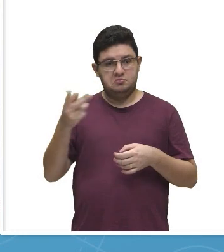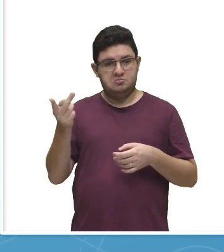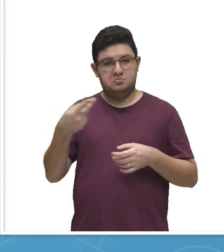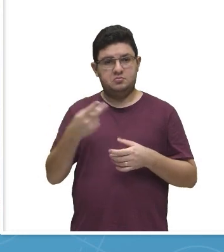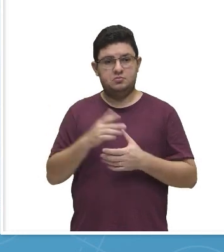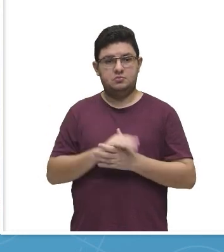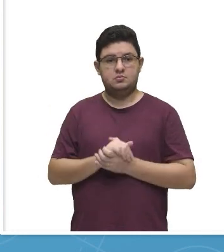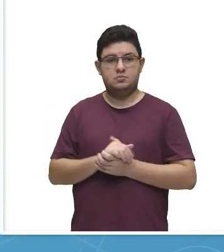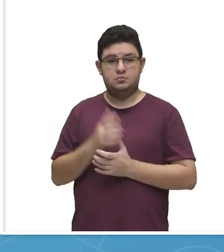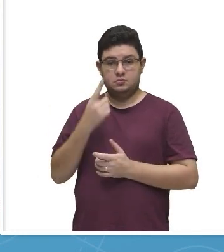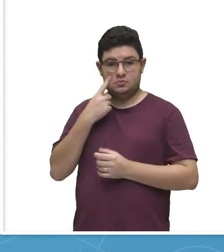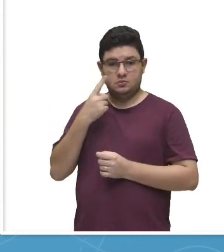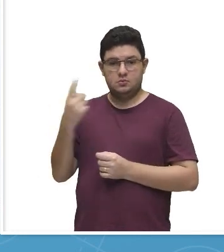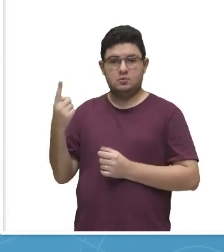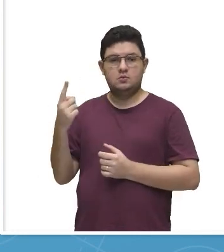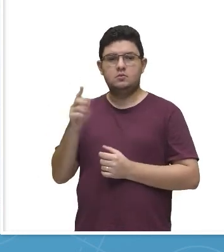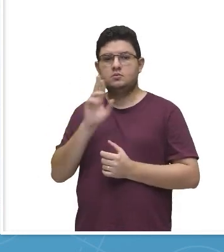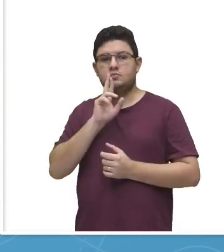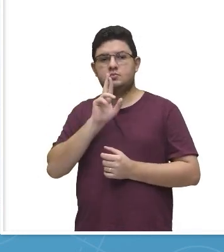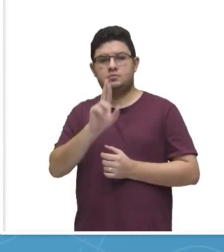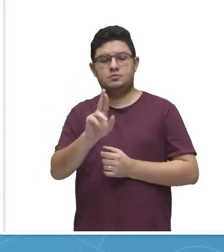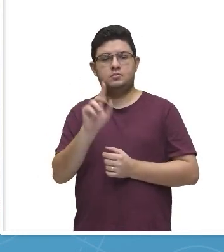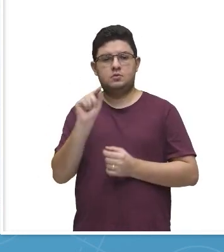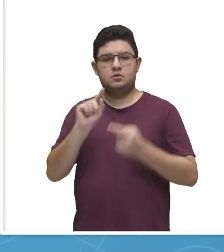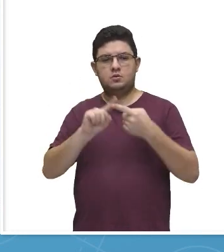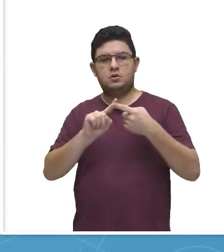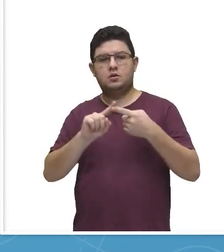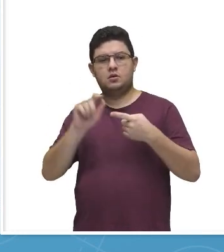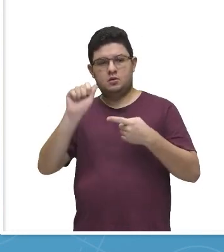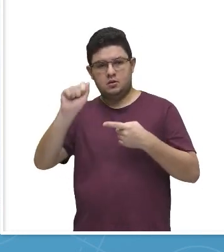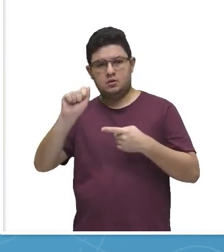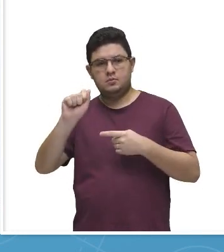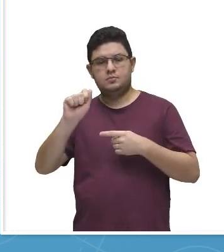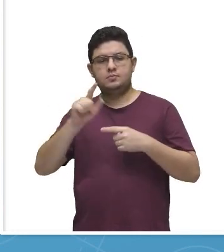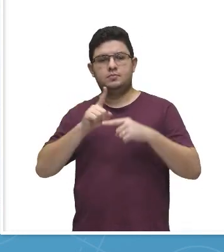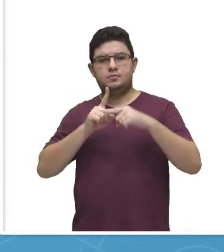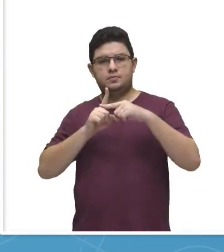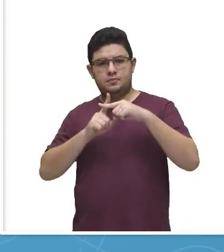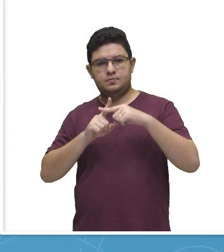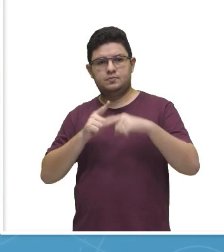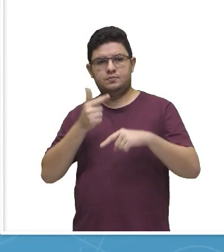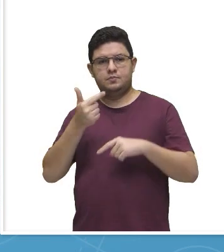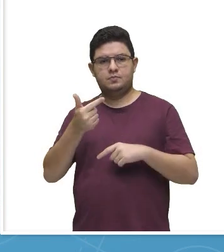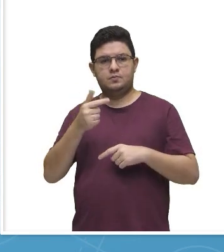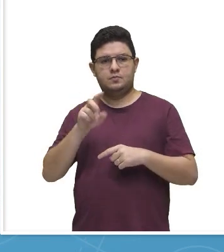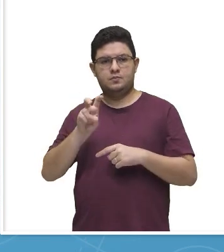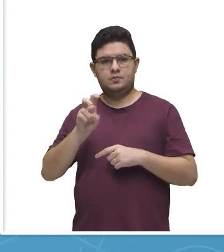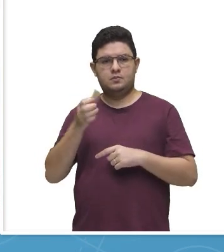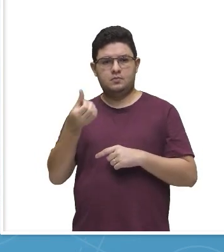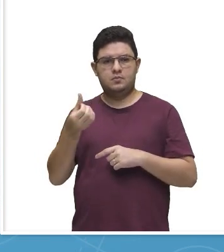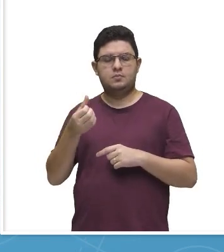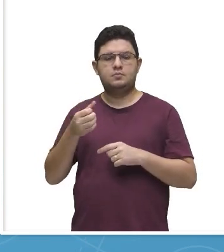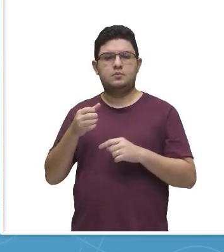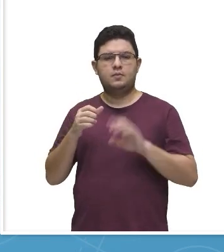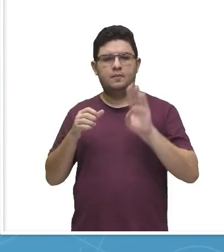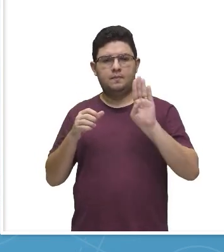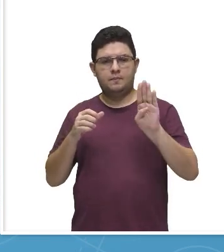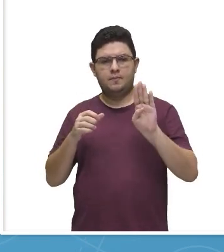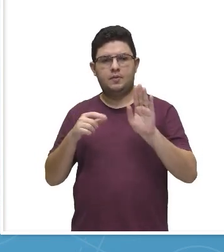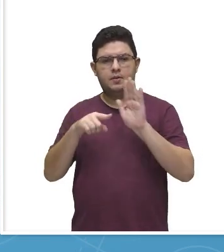da nossa DLI. Então, nós temos aqui a resposta, letra A, 256, letra B, menos 512, letra C,